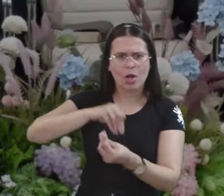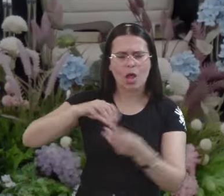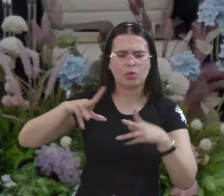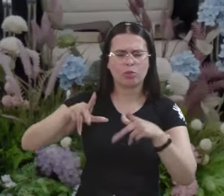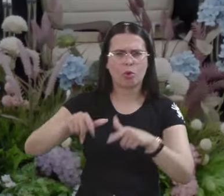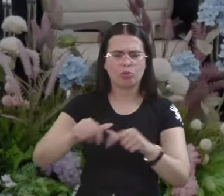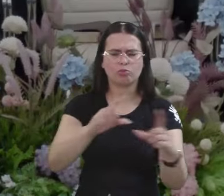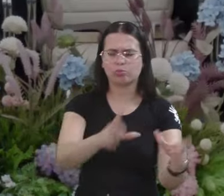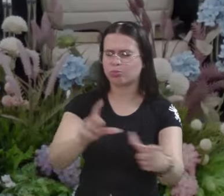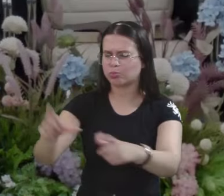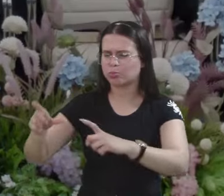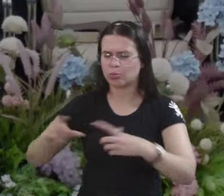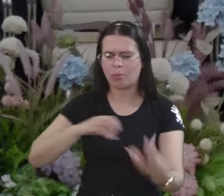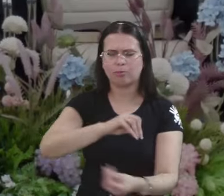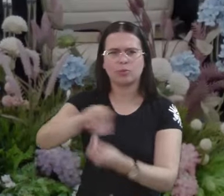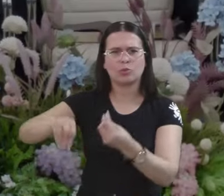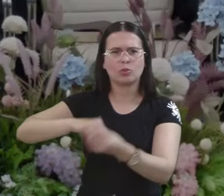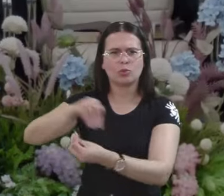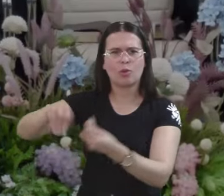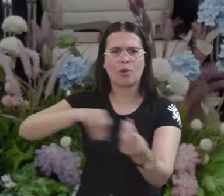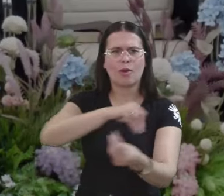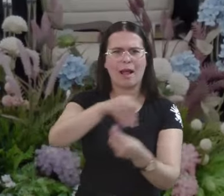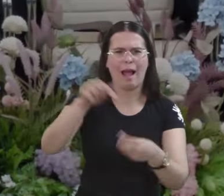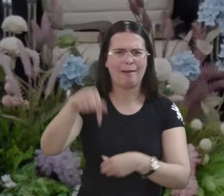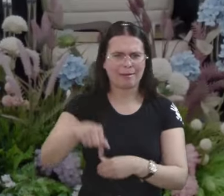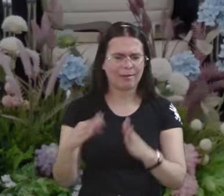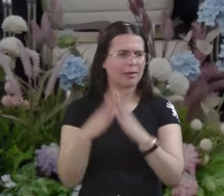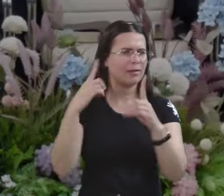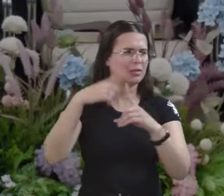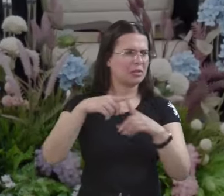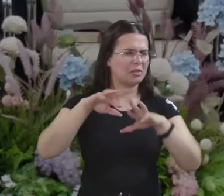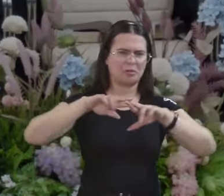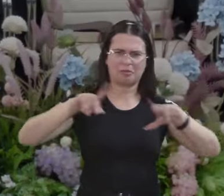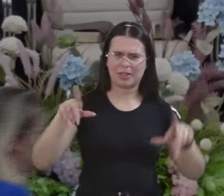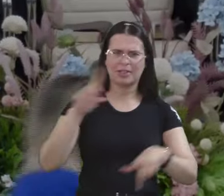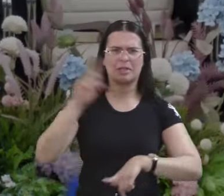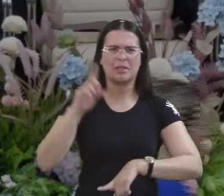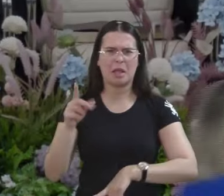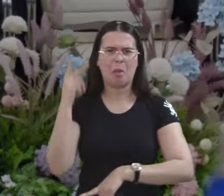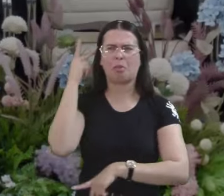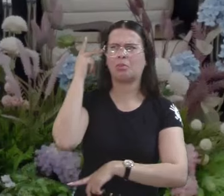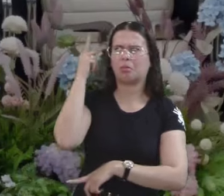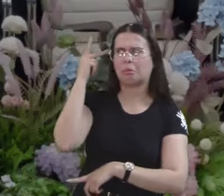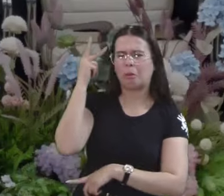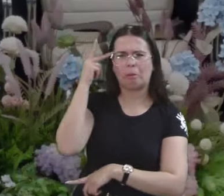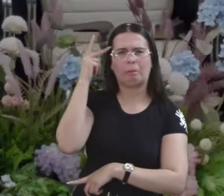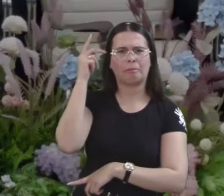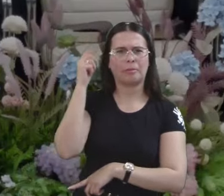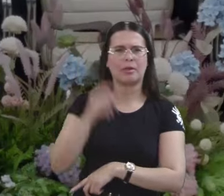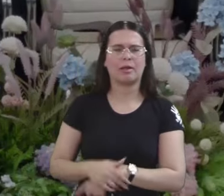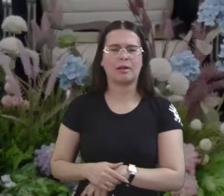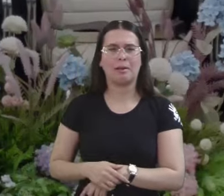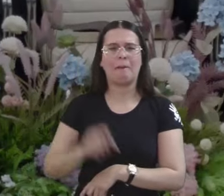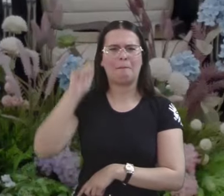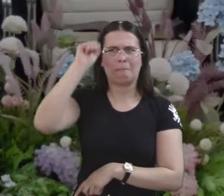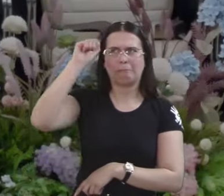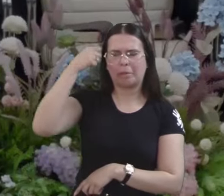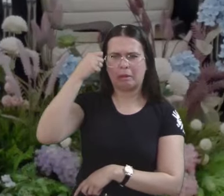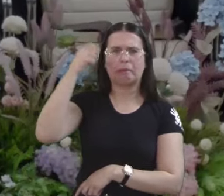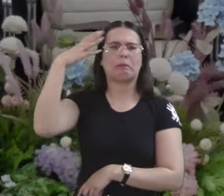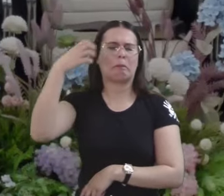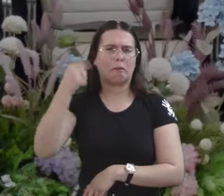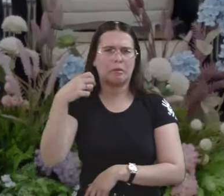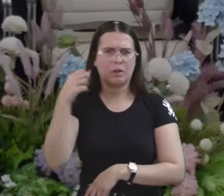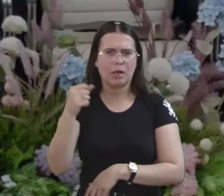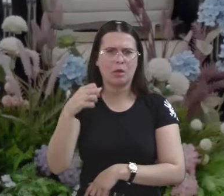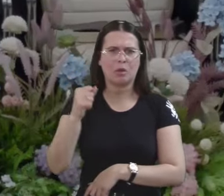índio, tudo inclusivo. Aqui não tem diferença nenhuma. O moreno, o negro, o branco, o alemão.